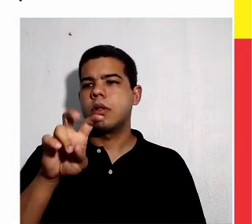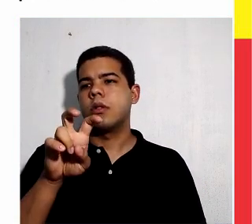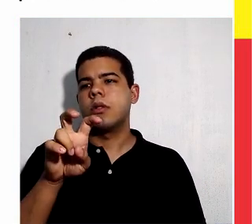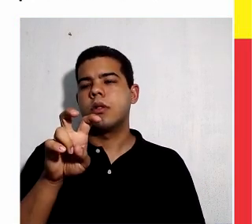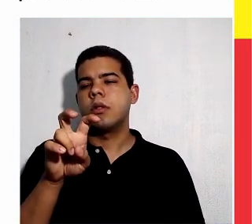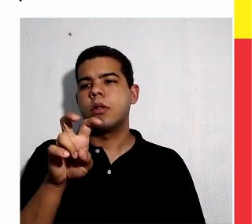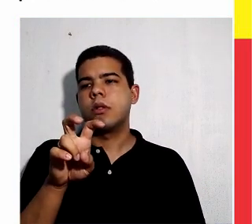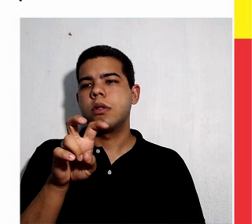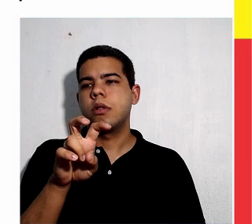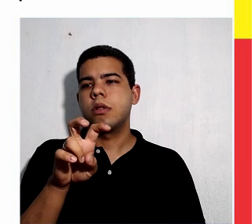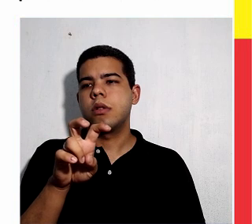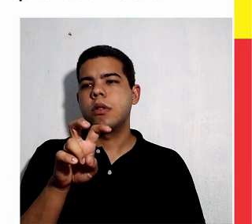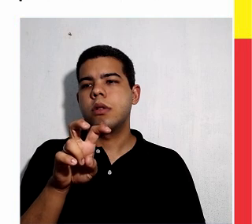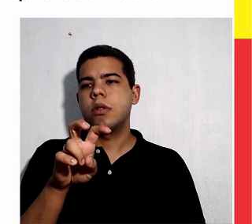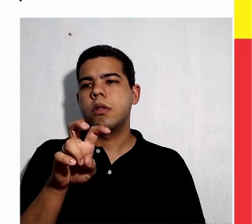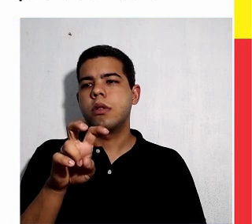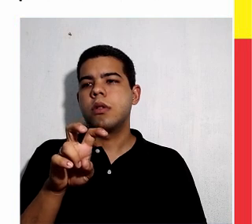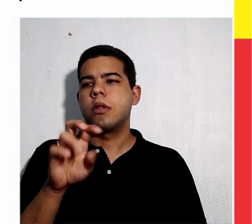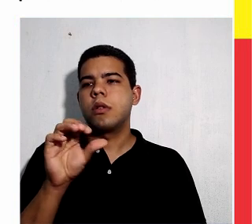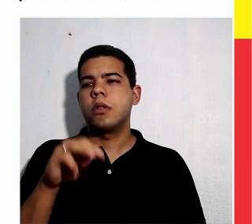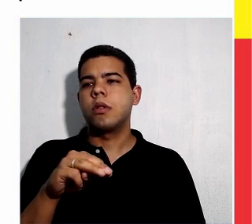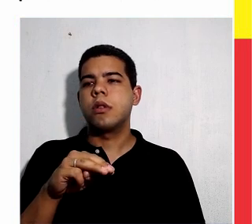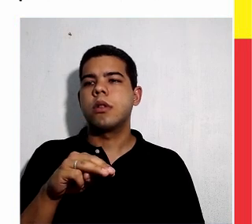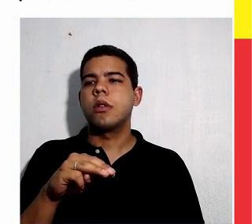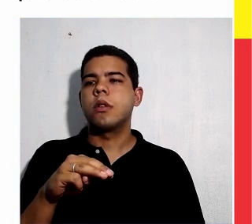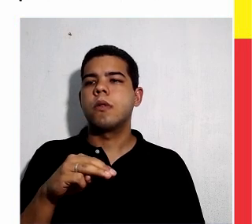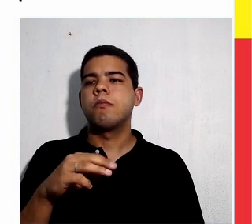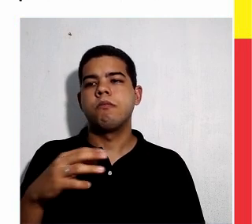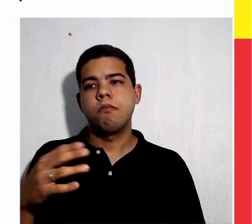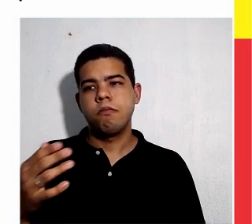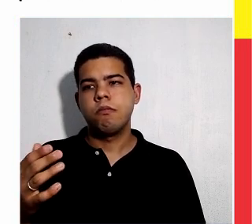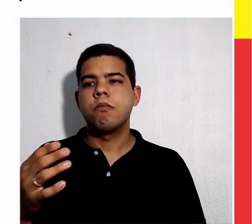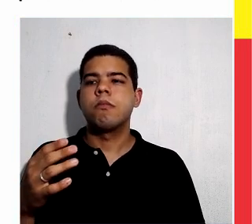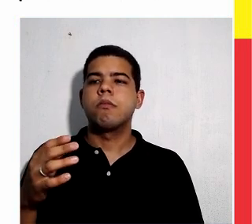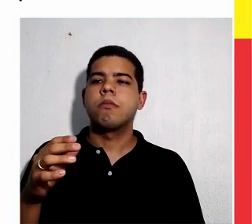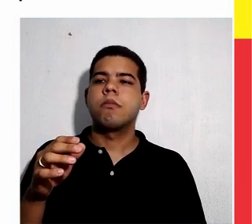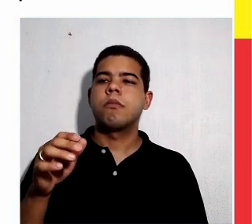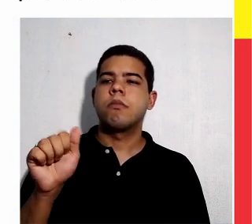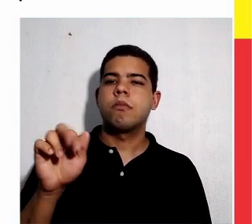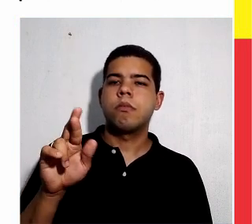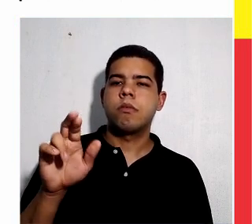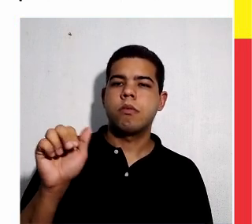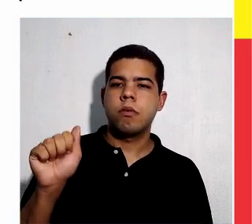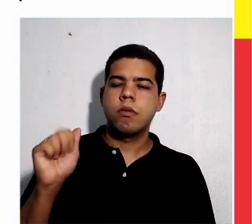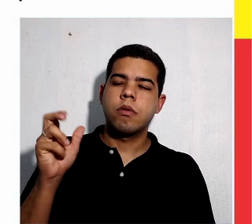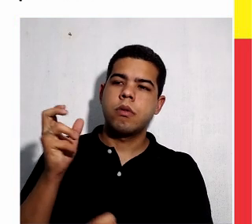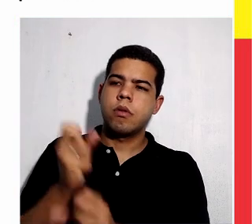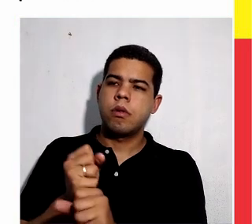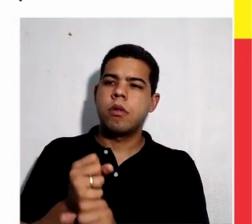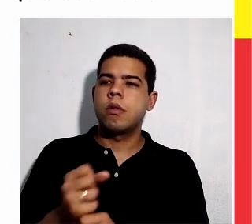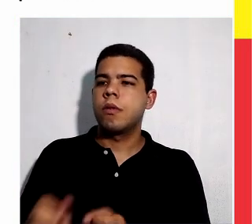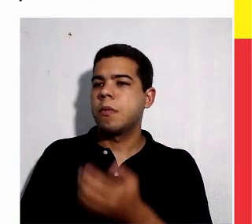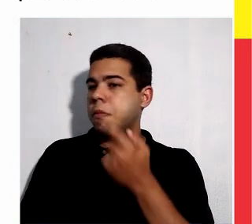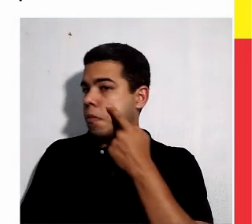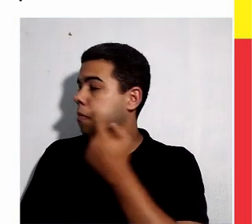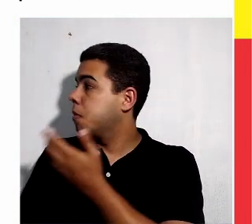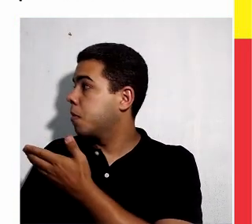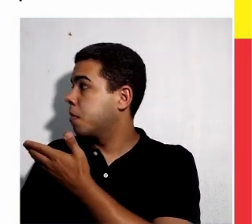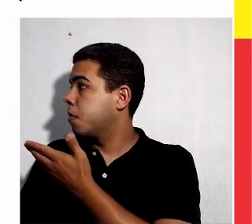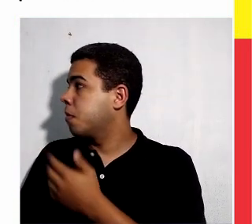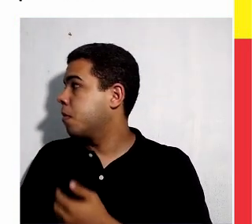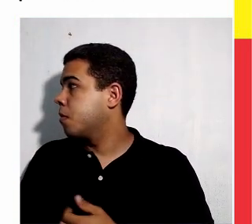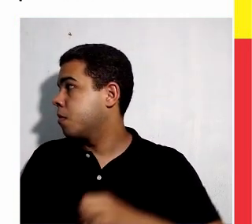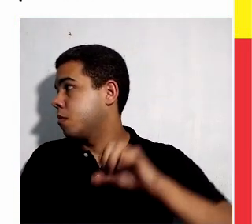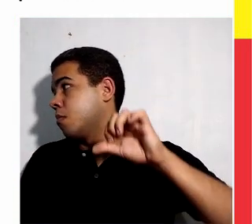vezes 9,5 centímetros. Então, a área que vai ficar depois de fazer essa multiplicação